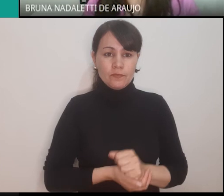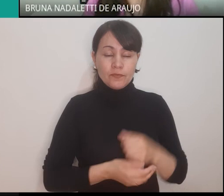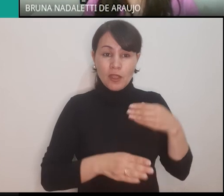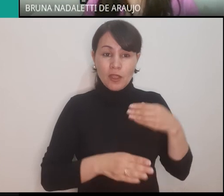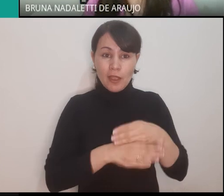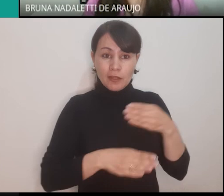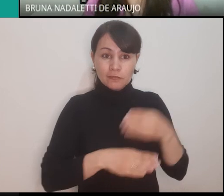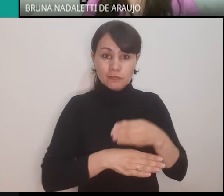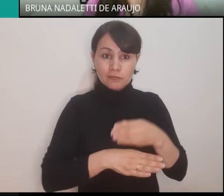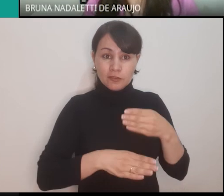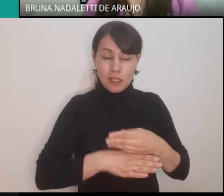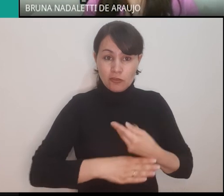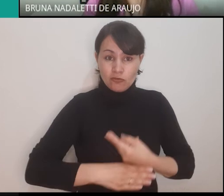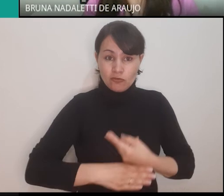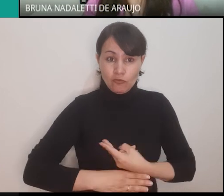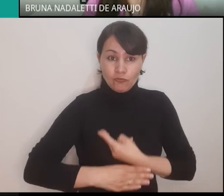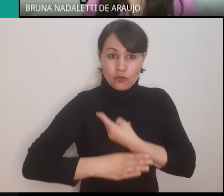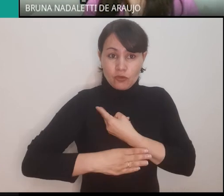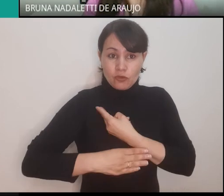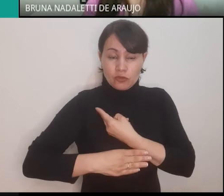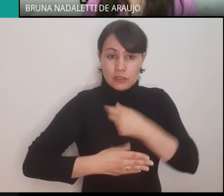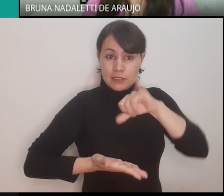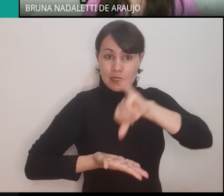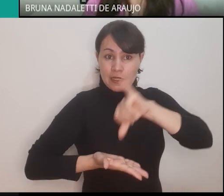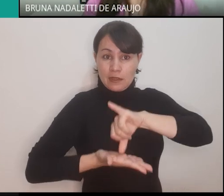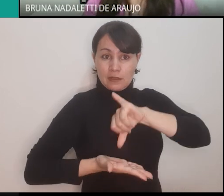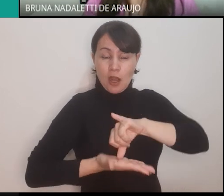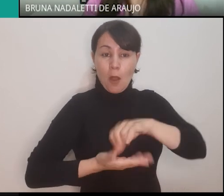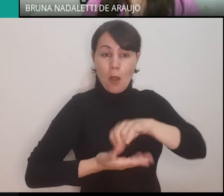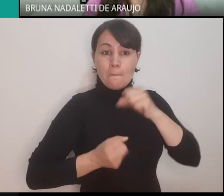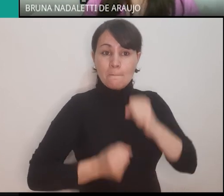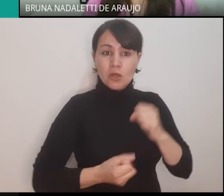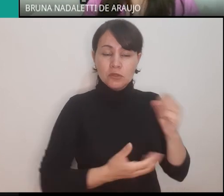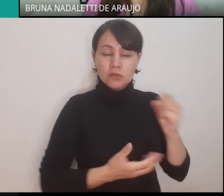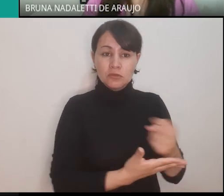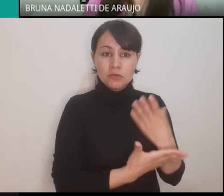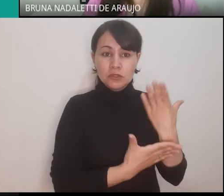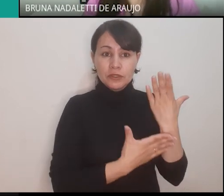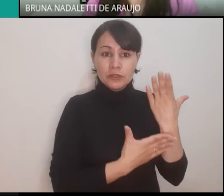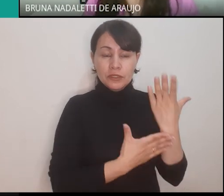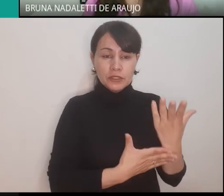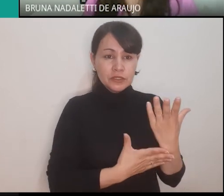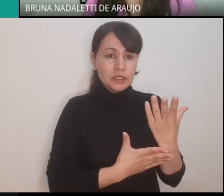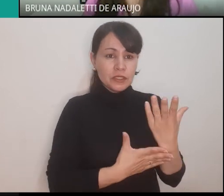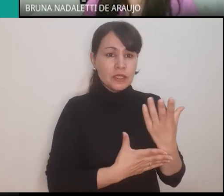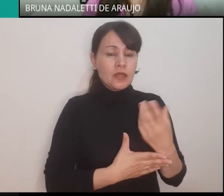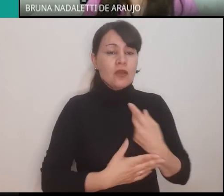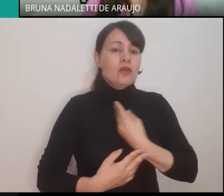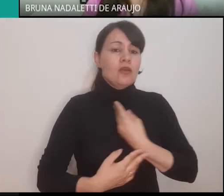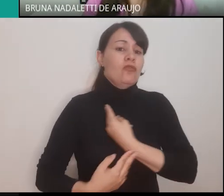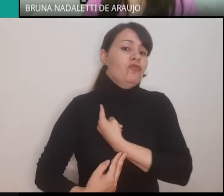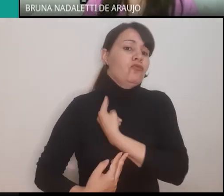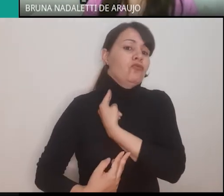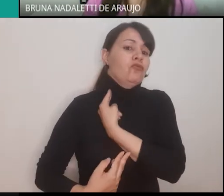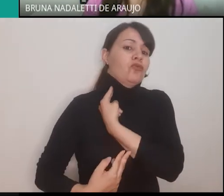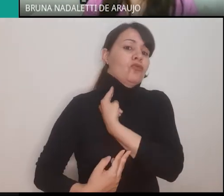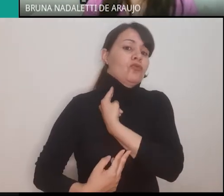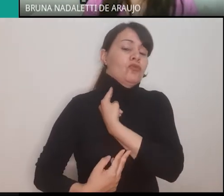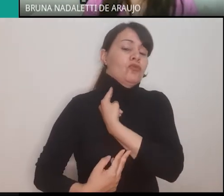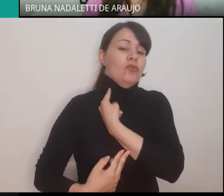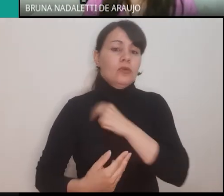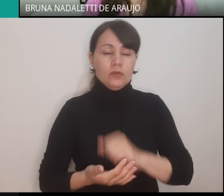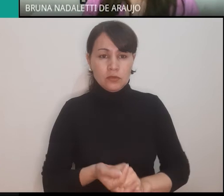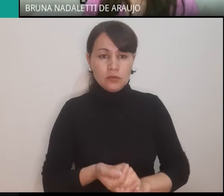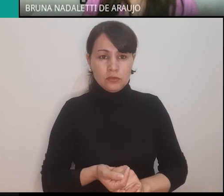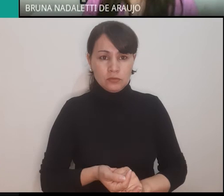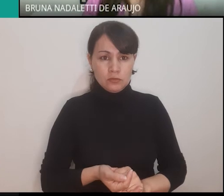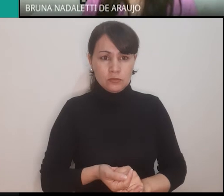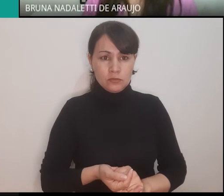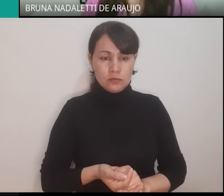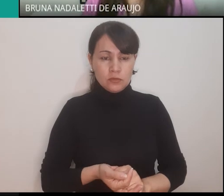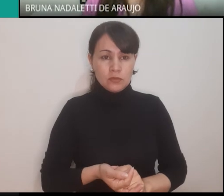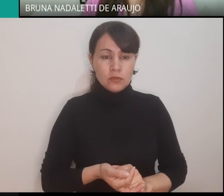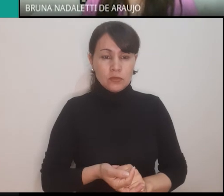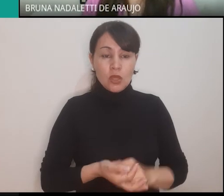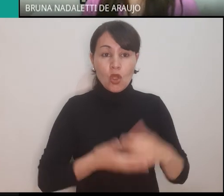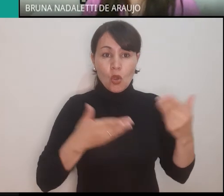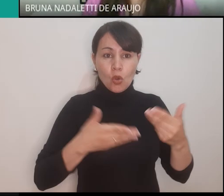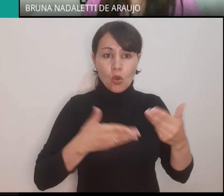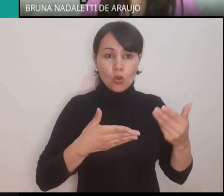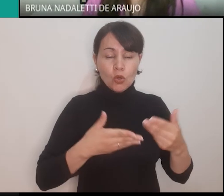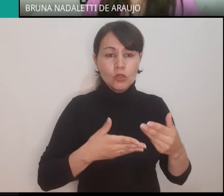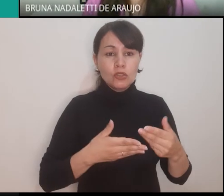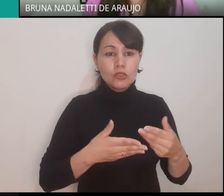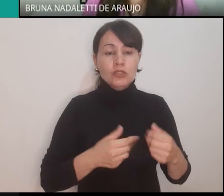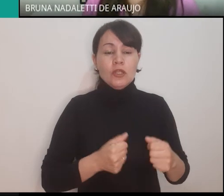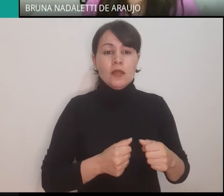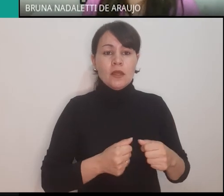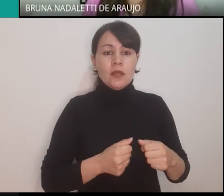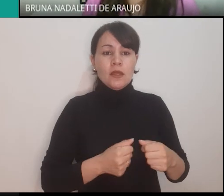dos catéteres venosos centrais podem ser realizadas em veias jugulares, subclávias e femorais. Atualmente,